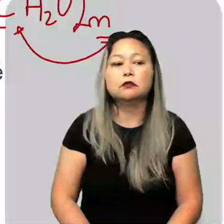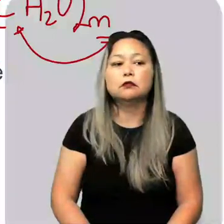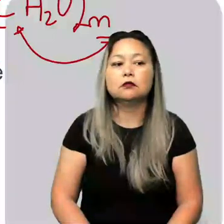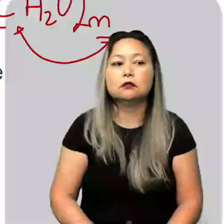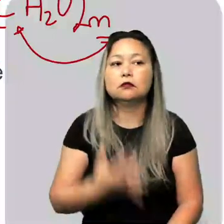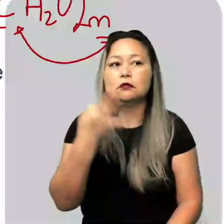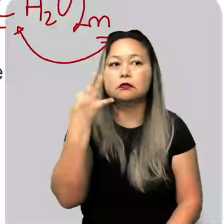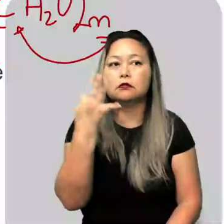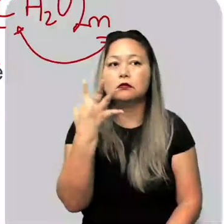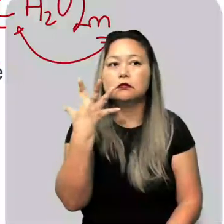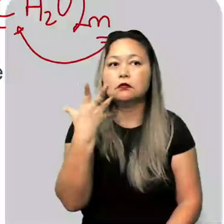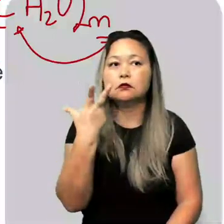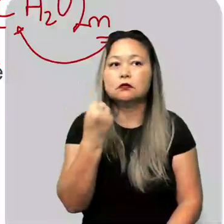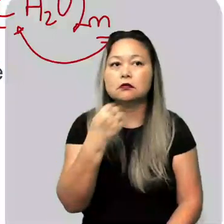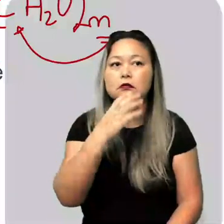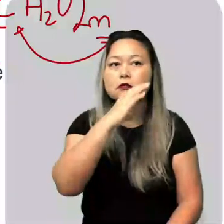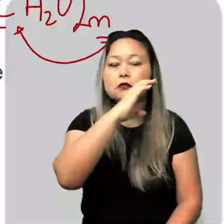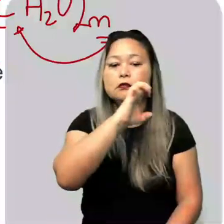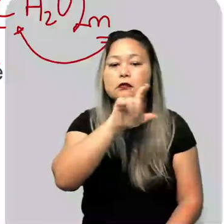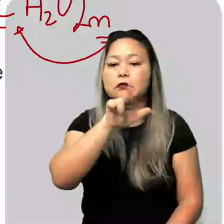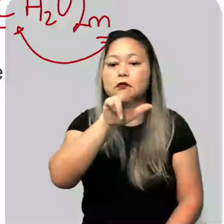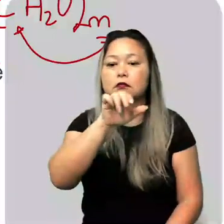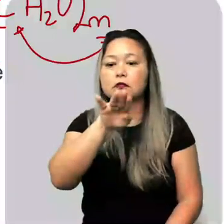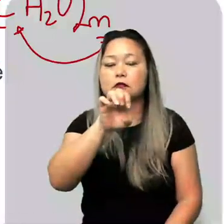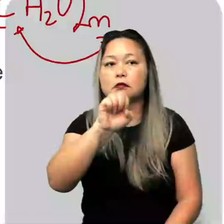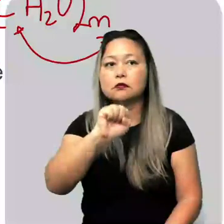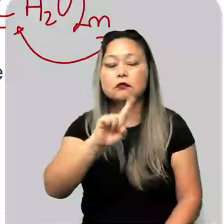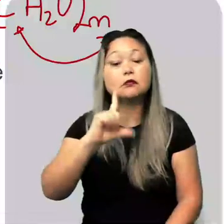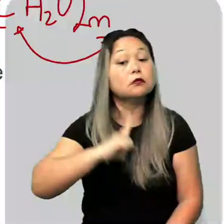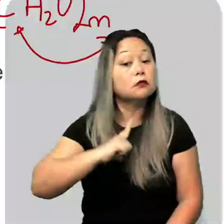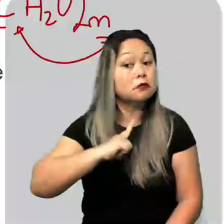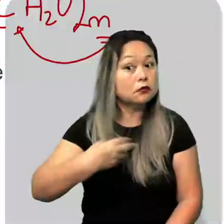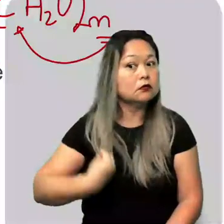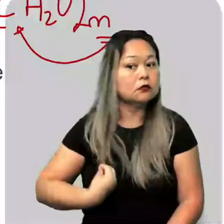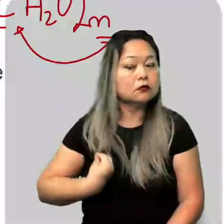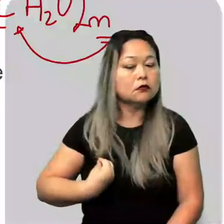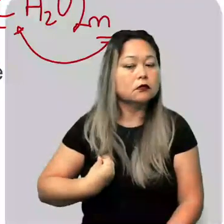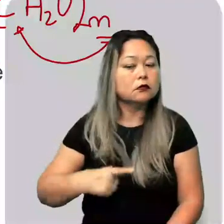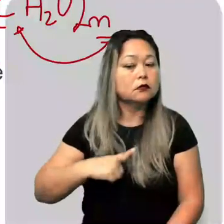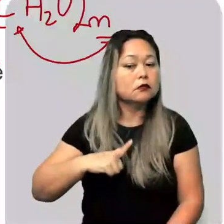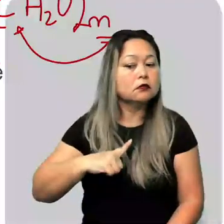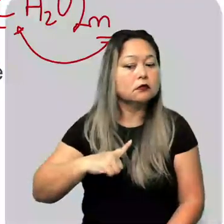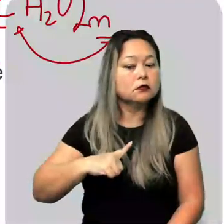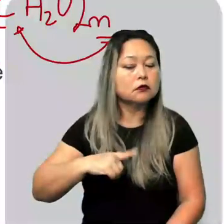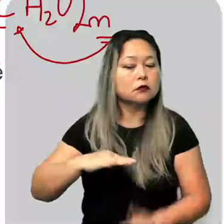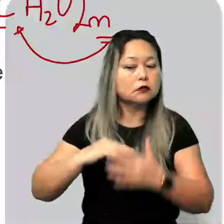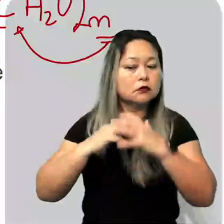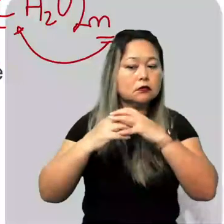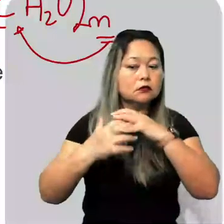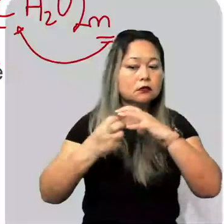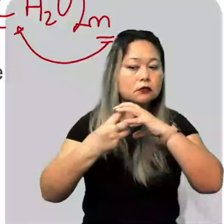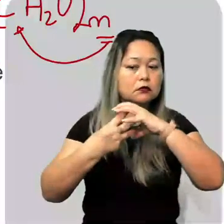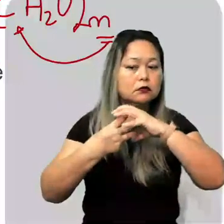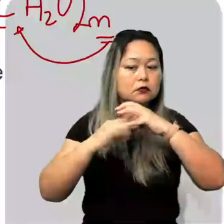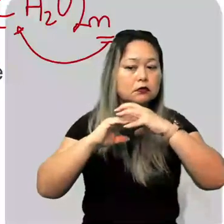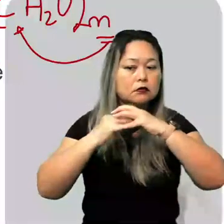Linda. A celulose vai estar presente na parede celular